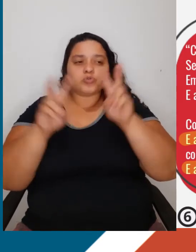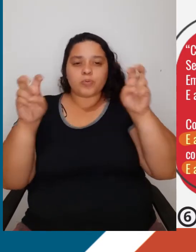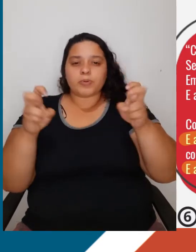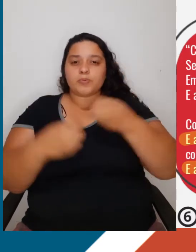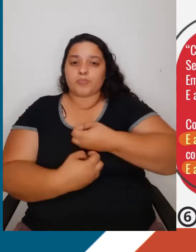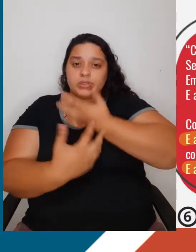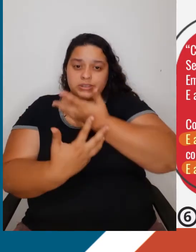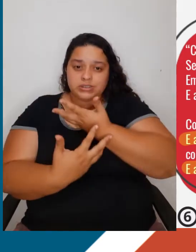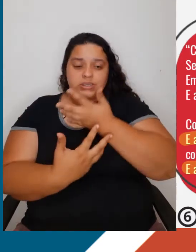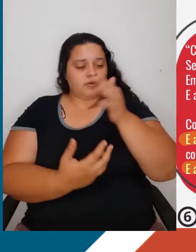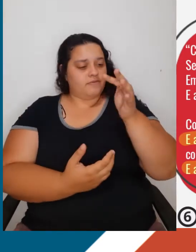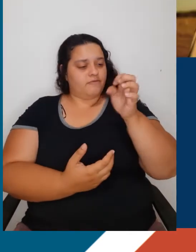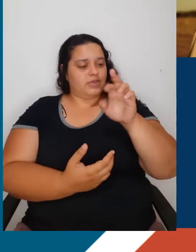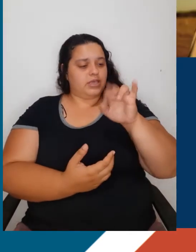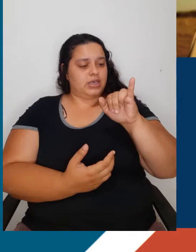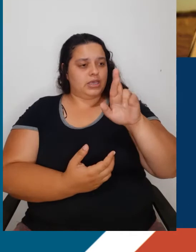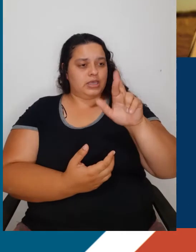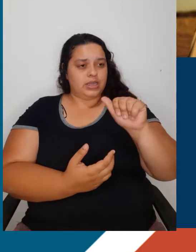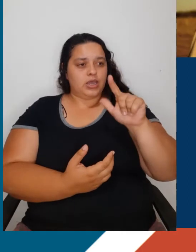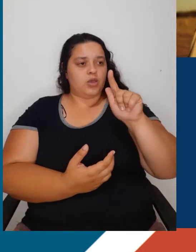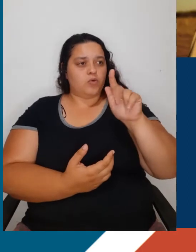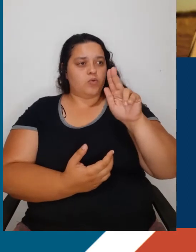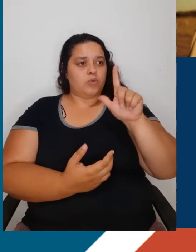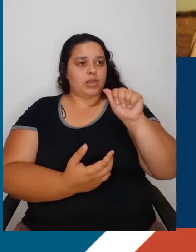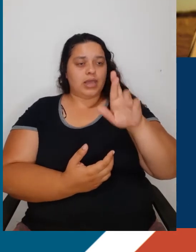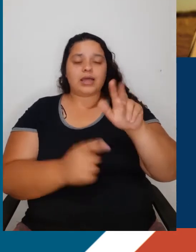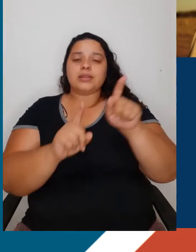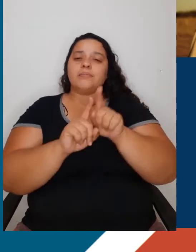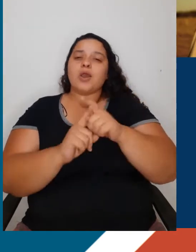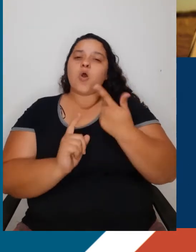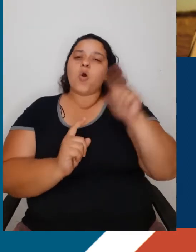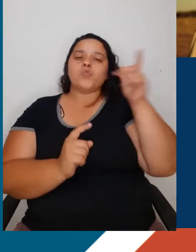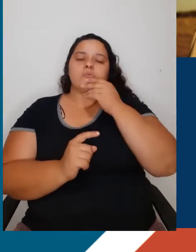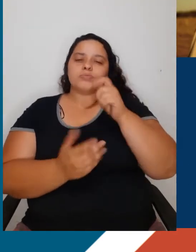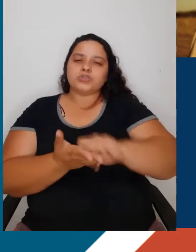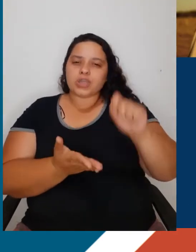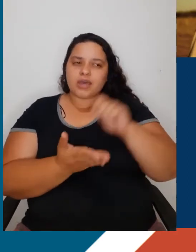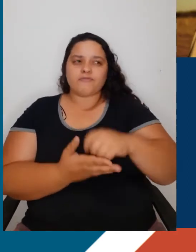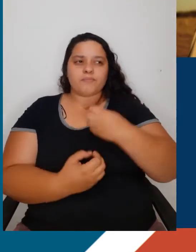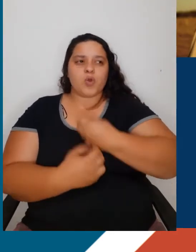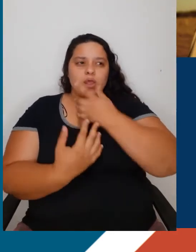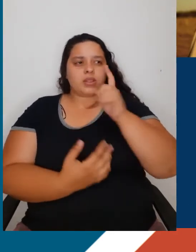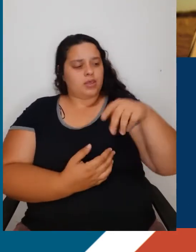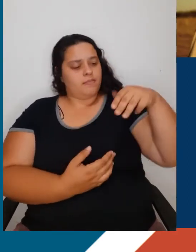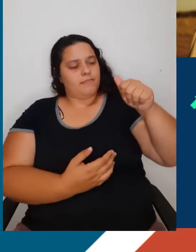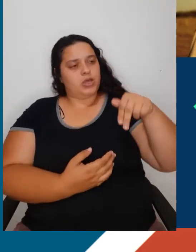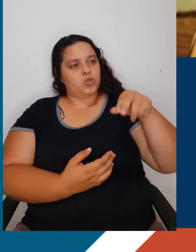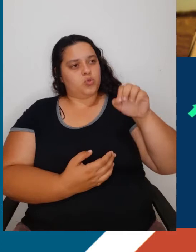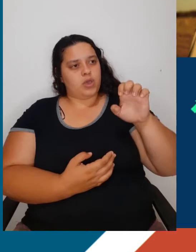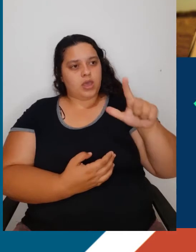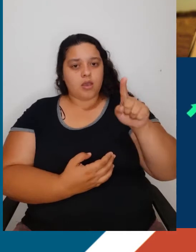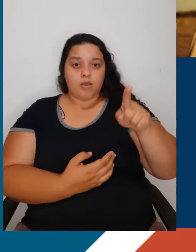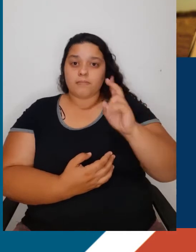da poesia de Ferreira Goulart. Outro importante poeta que escreveu tanto no século XX quanto no século XXI é Manoel de